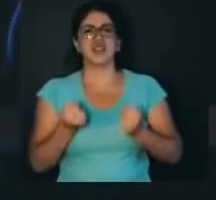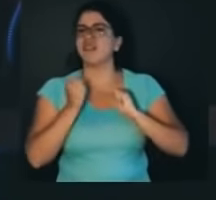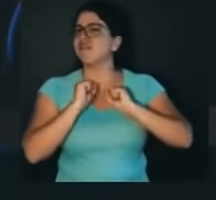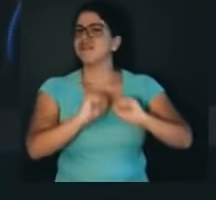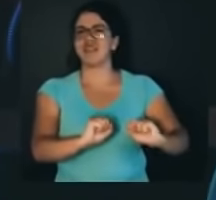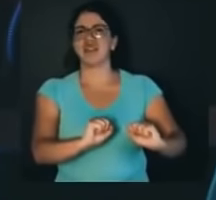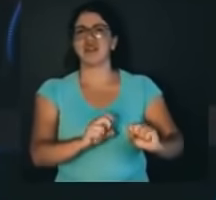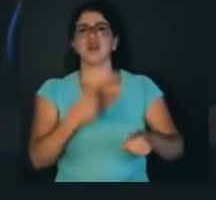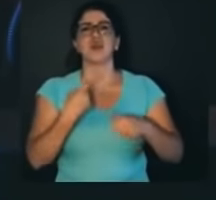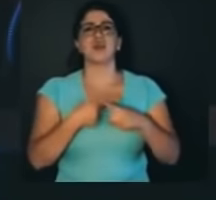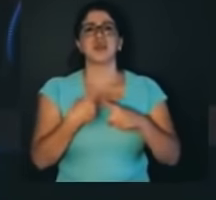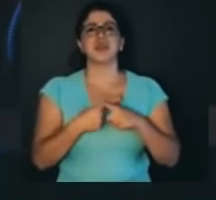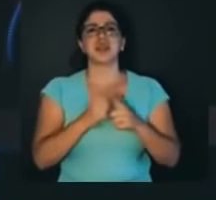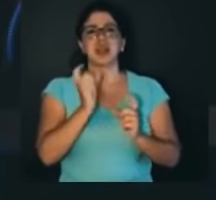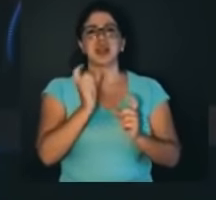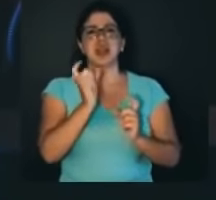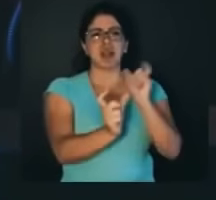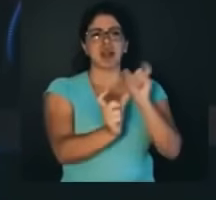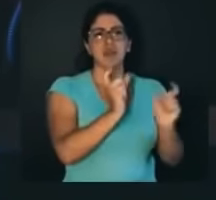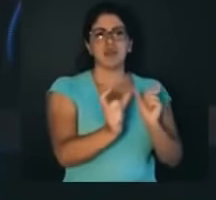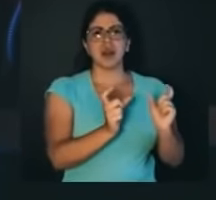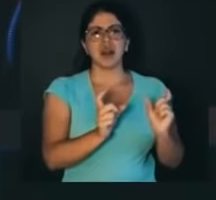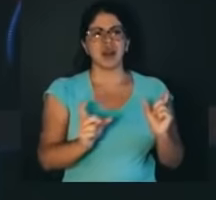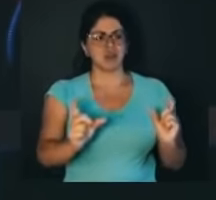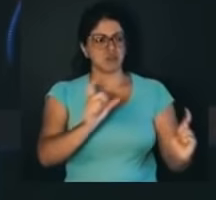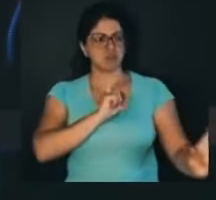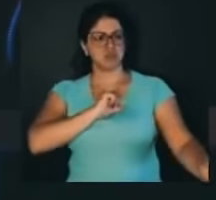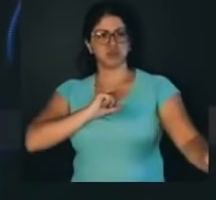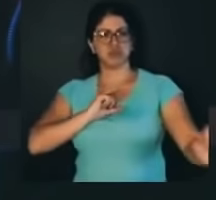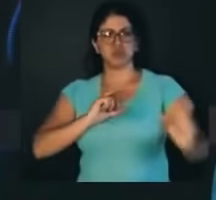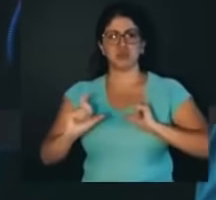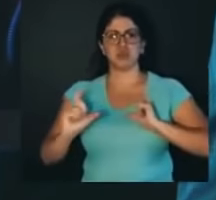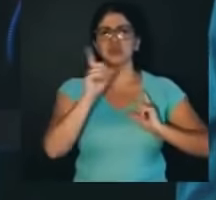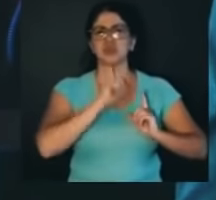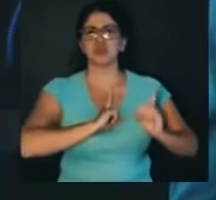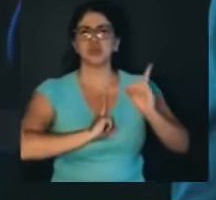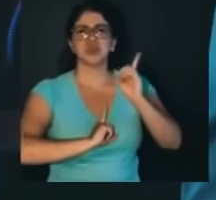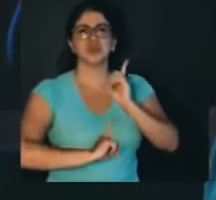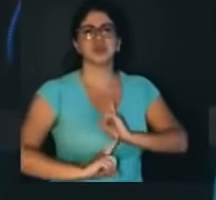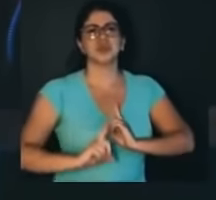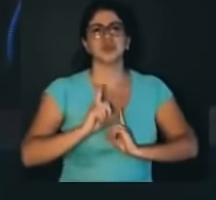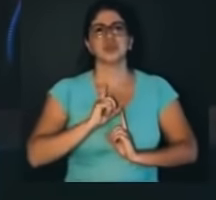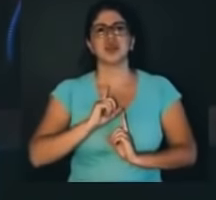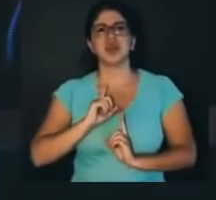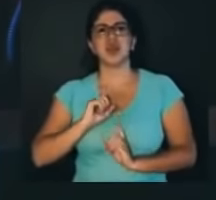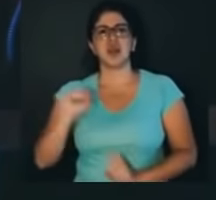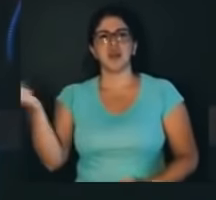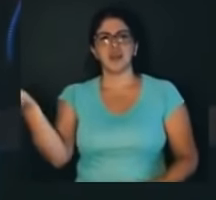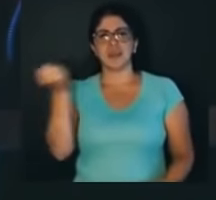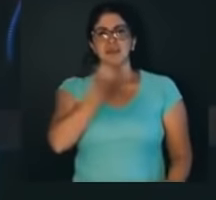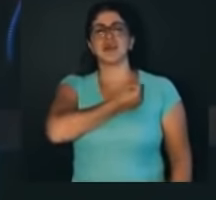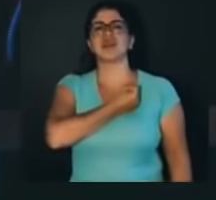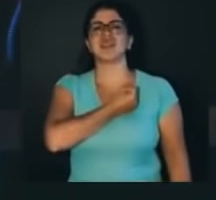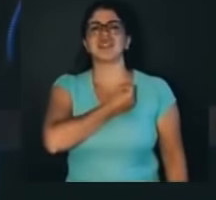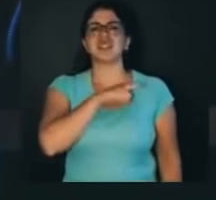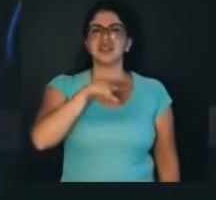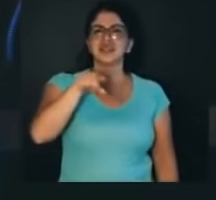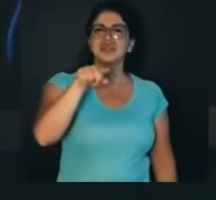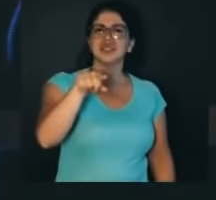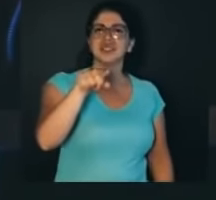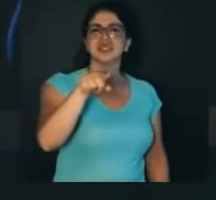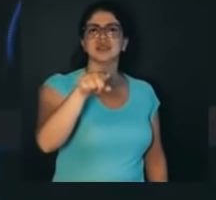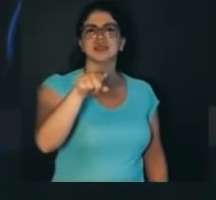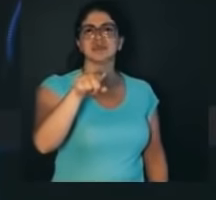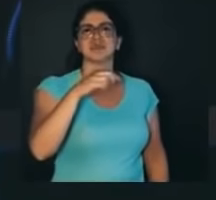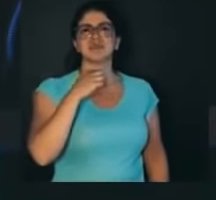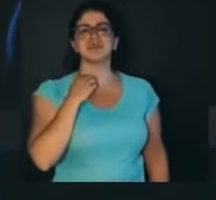limitar você, isso vai levar você à depressão, isso pode até matar você. E talvez você diga: